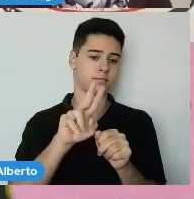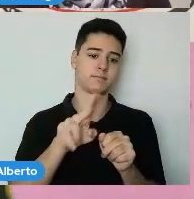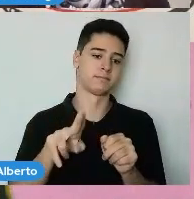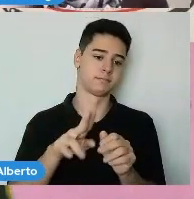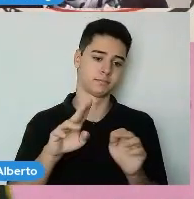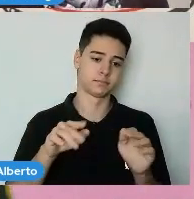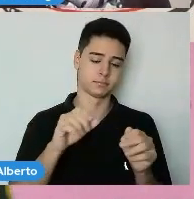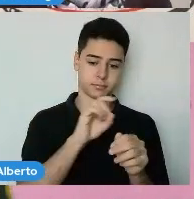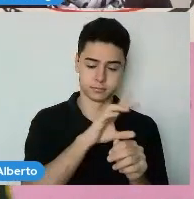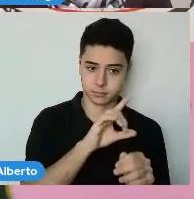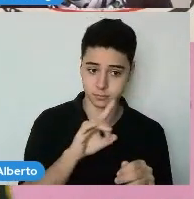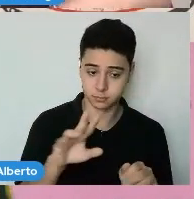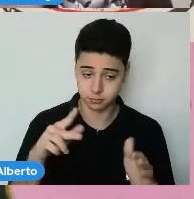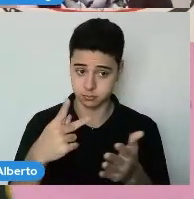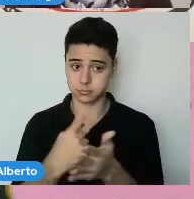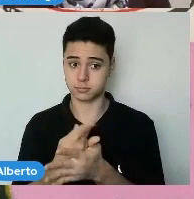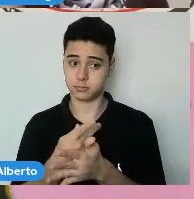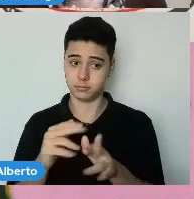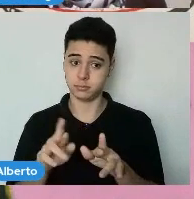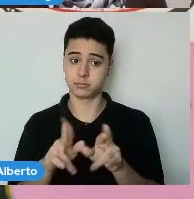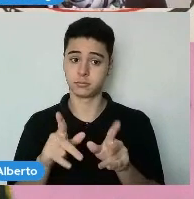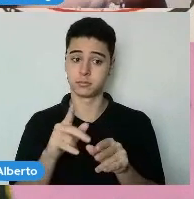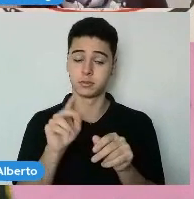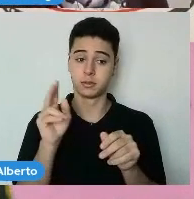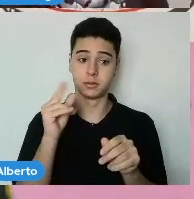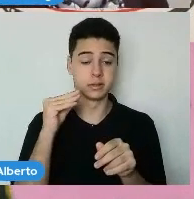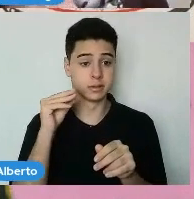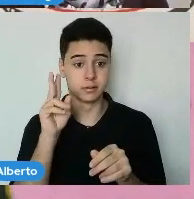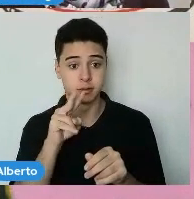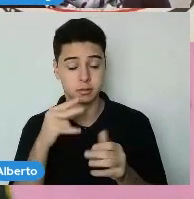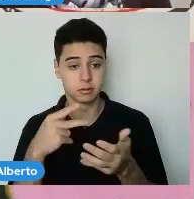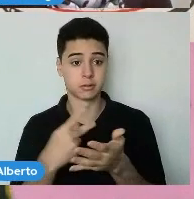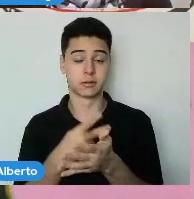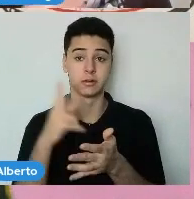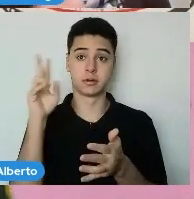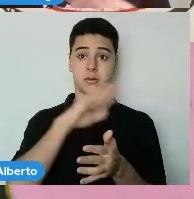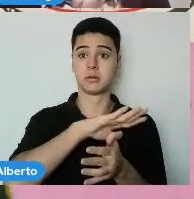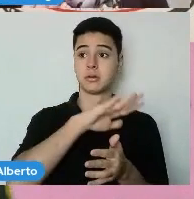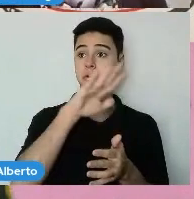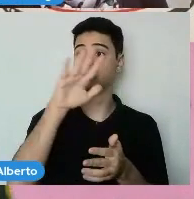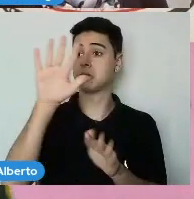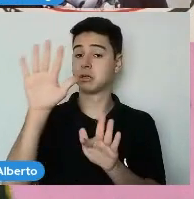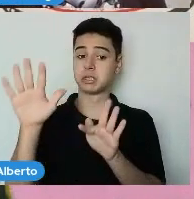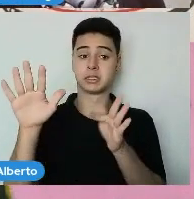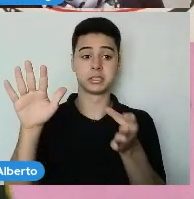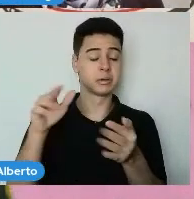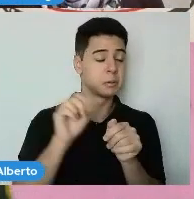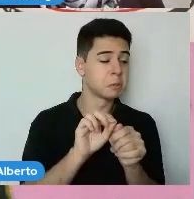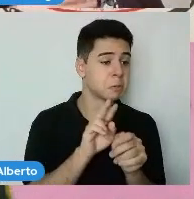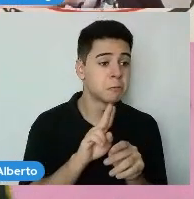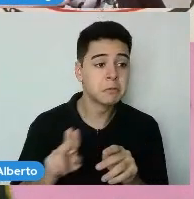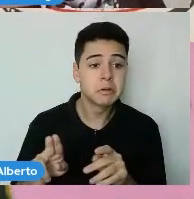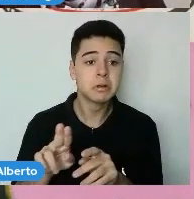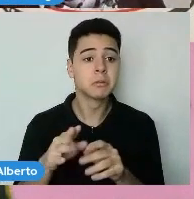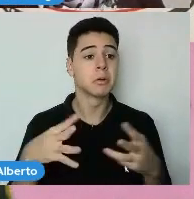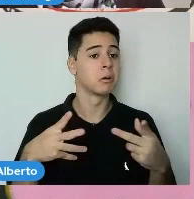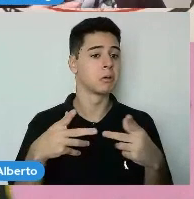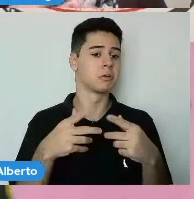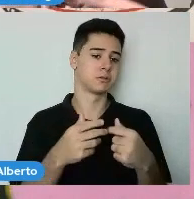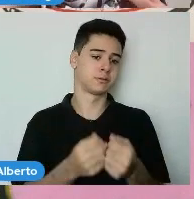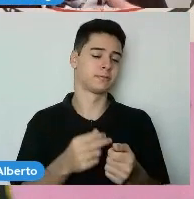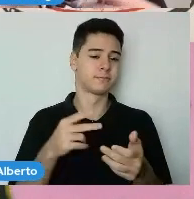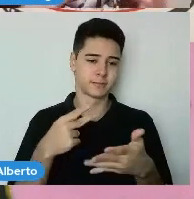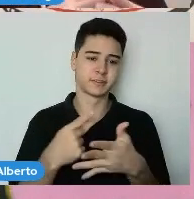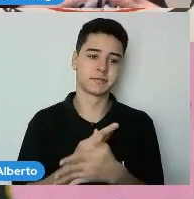né? Cada hora ele acontece de um jeito. E olha que eu tô falando de um gesto simples, né? Então, mesmo que você repita uma performance, vão